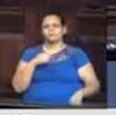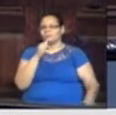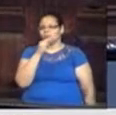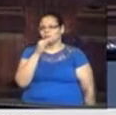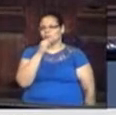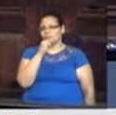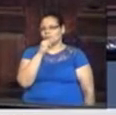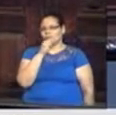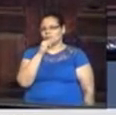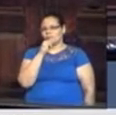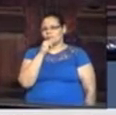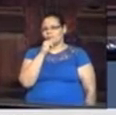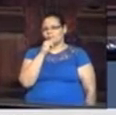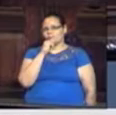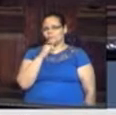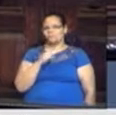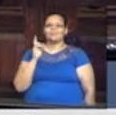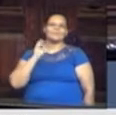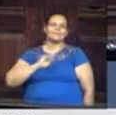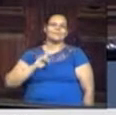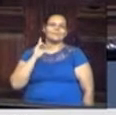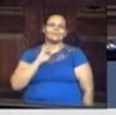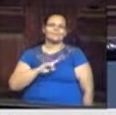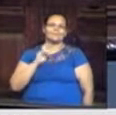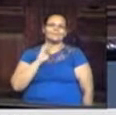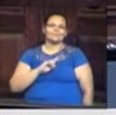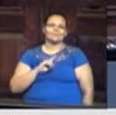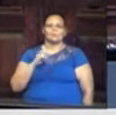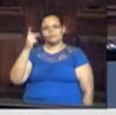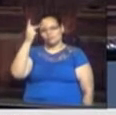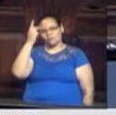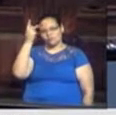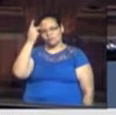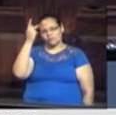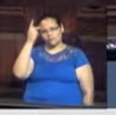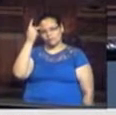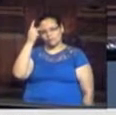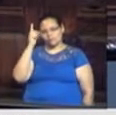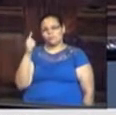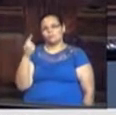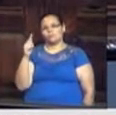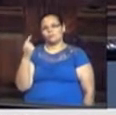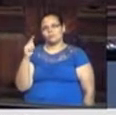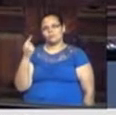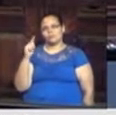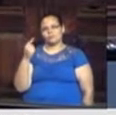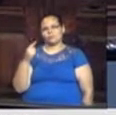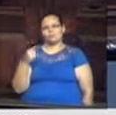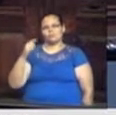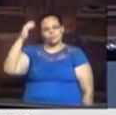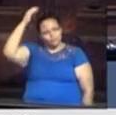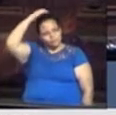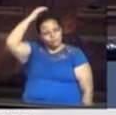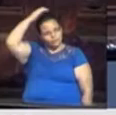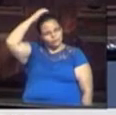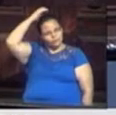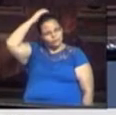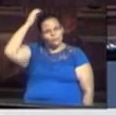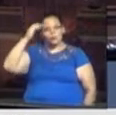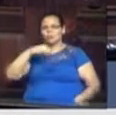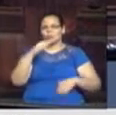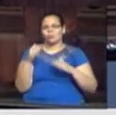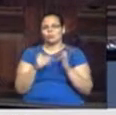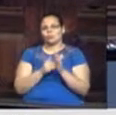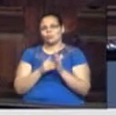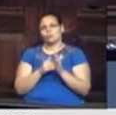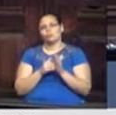o exemplo apenas de Minas Gerais, de São Paulo, de Goiás e do Paraná.